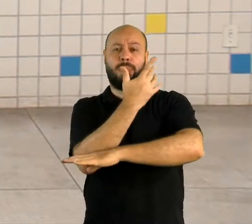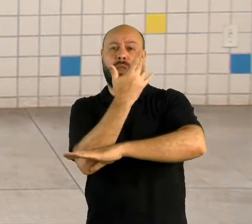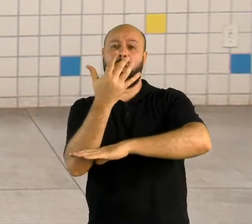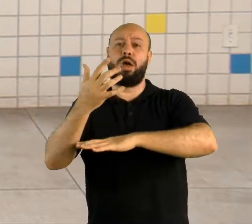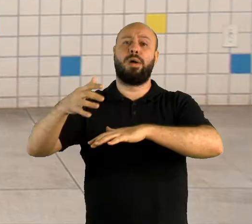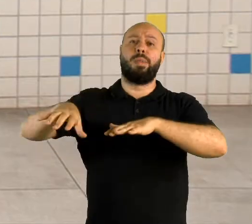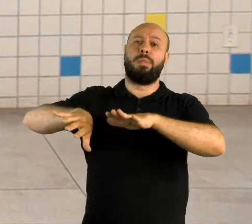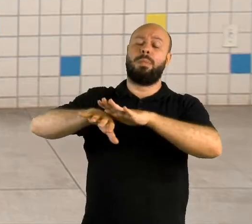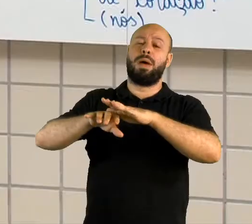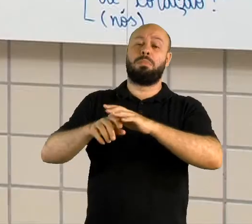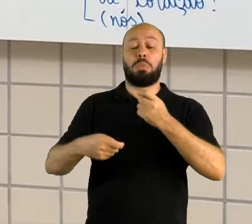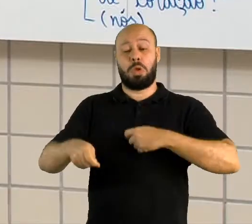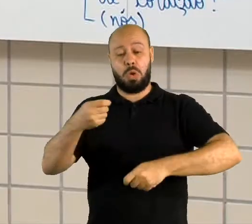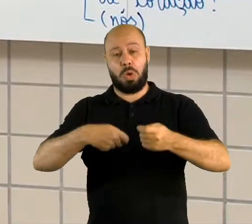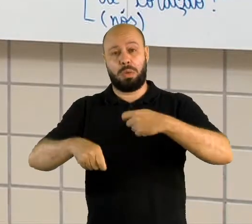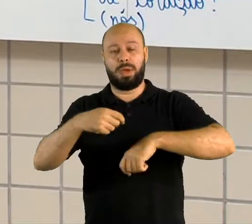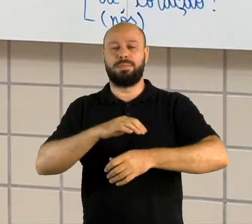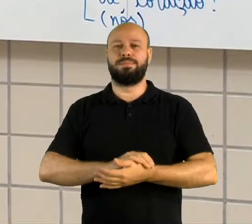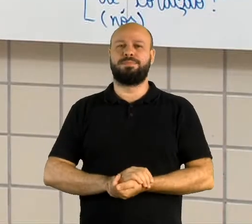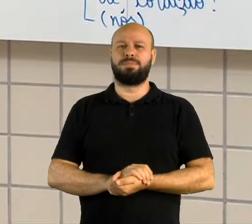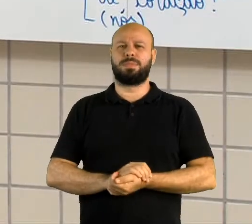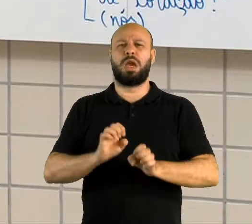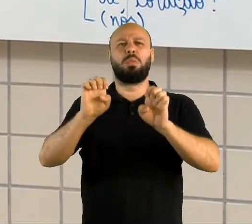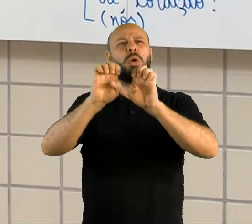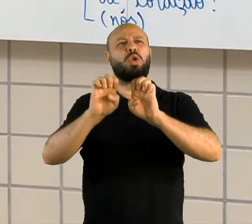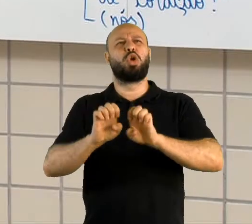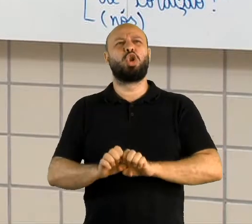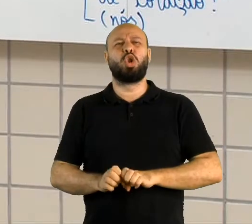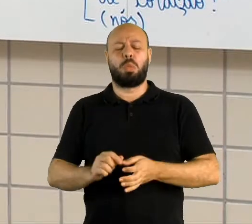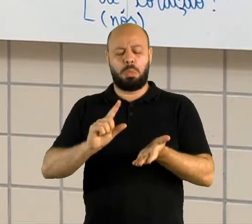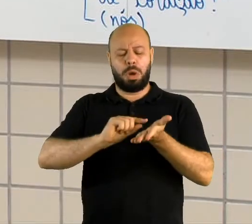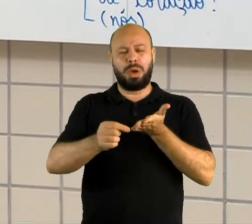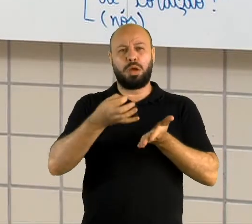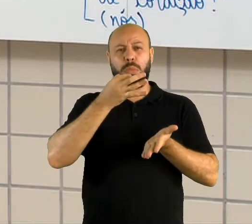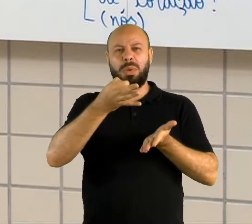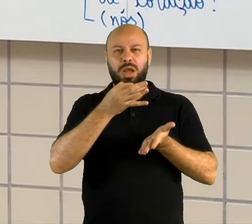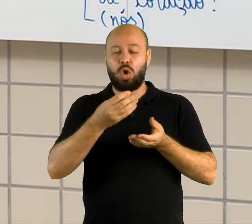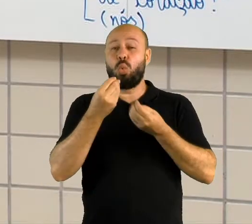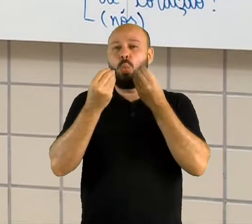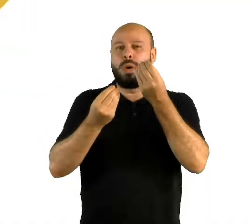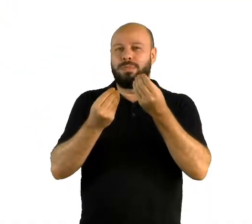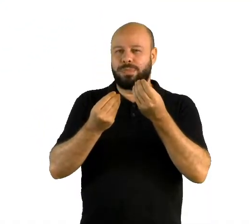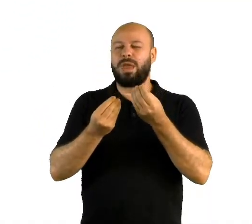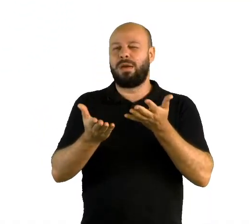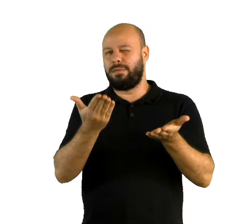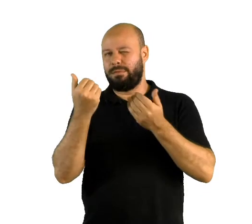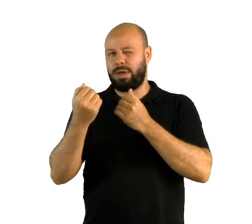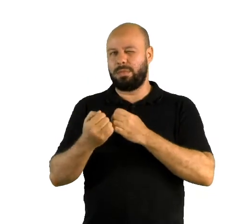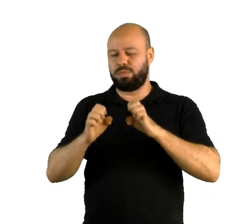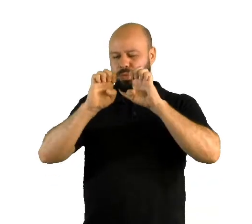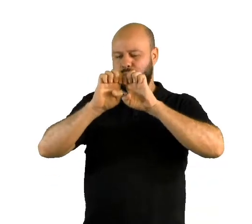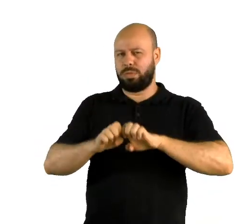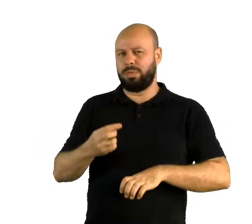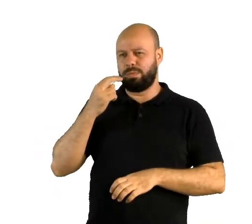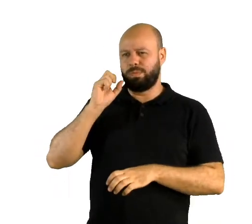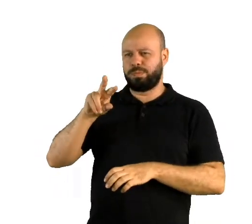e economia. Como é a estrutura de um artigo de opinião? Vamos ver a estrutura? Observe a